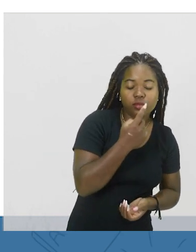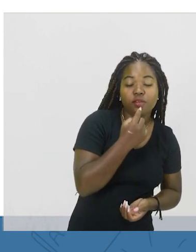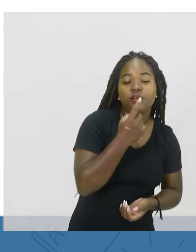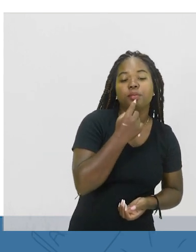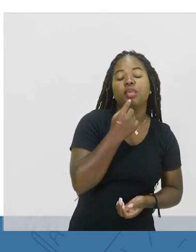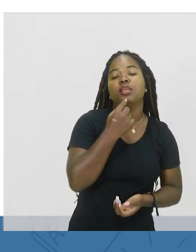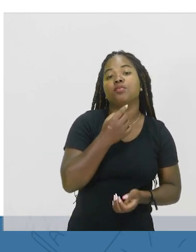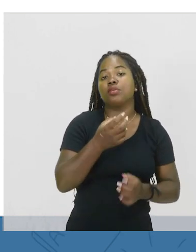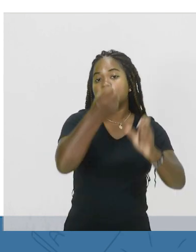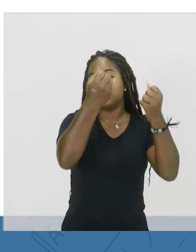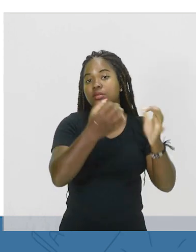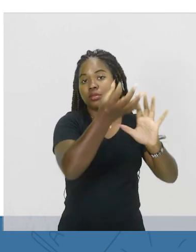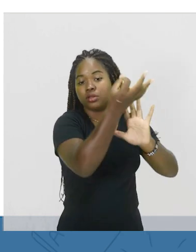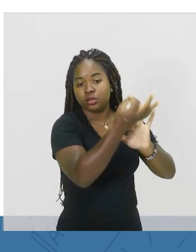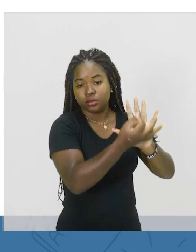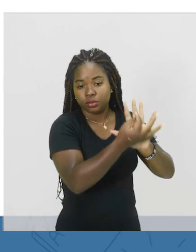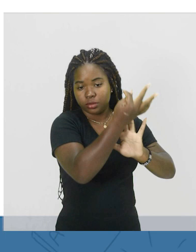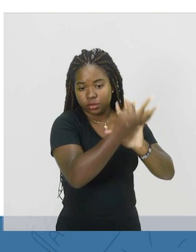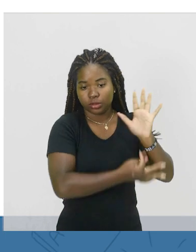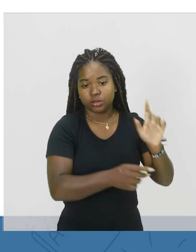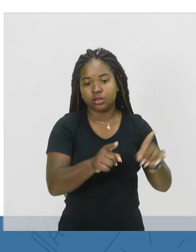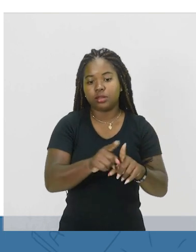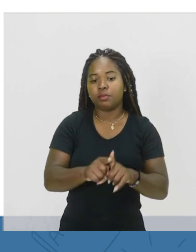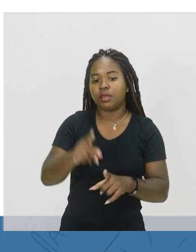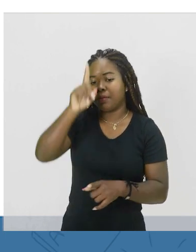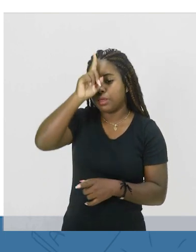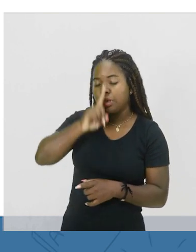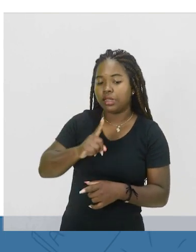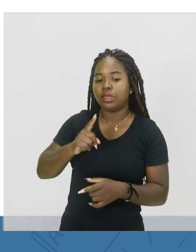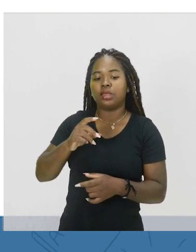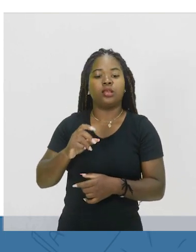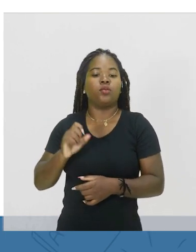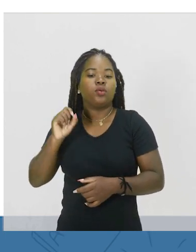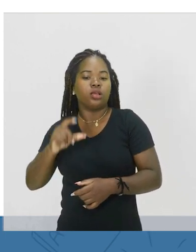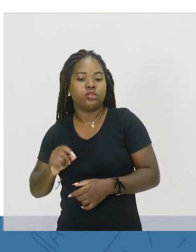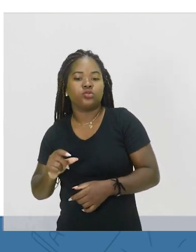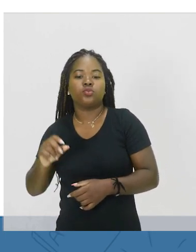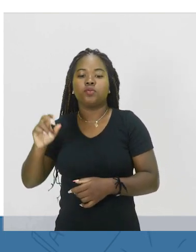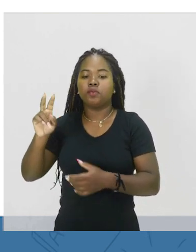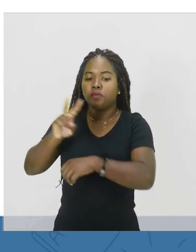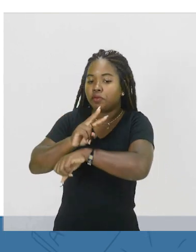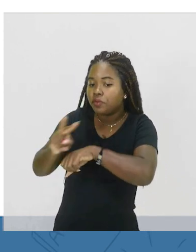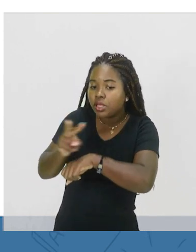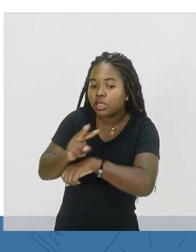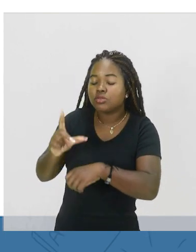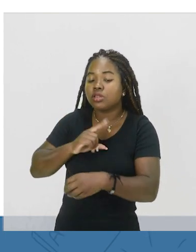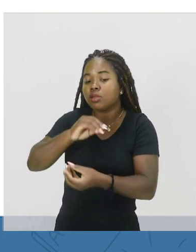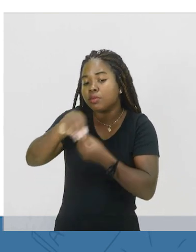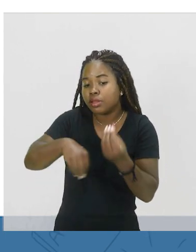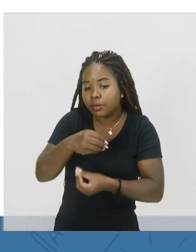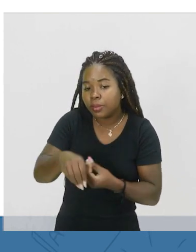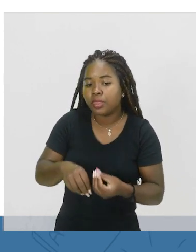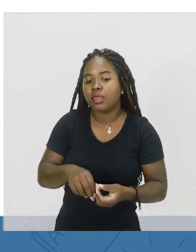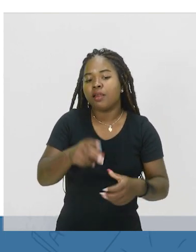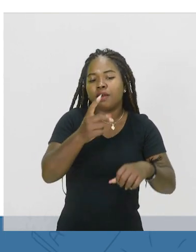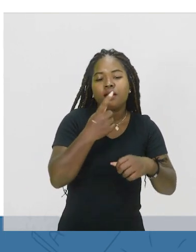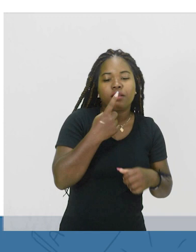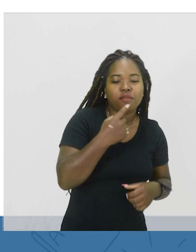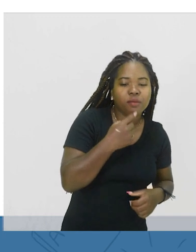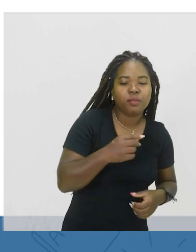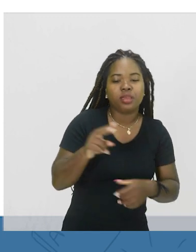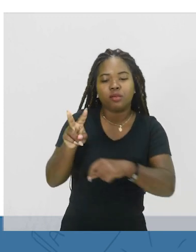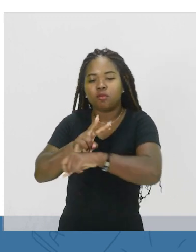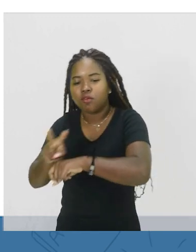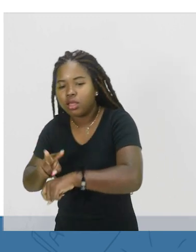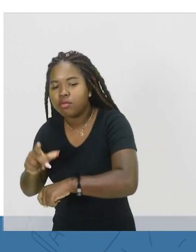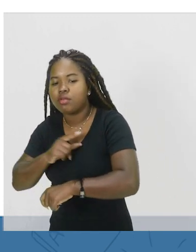no texto, os tons verdes e os tons azuis, e nós temos ali essas misturas, né? Vermelho com verde, nós temos o